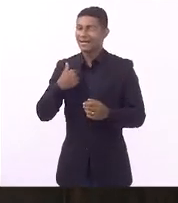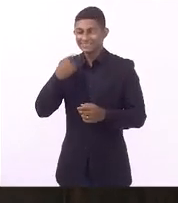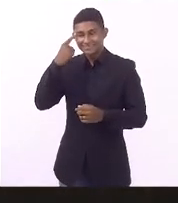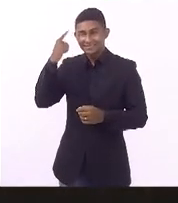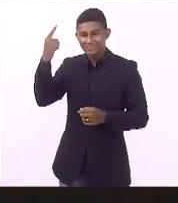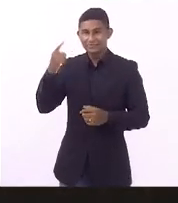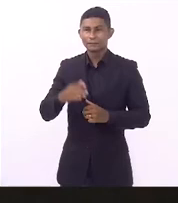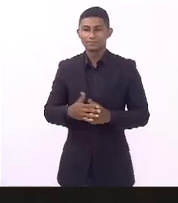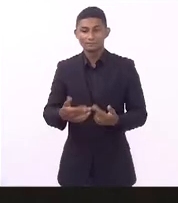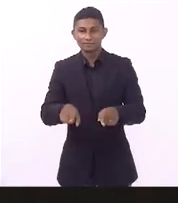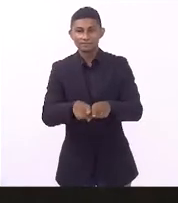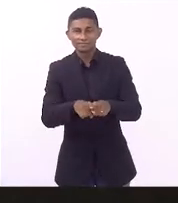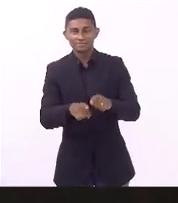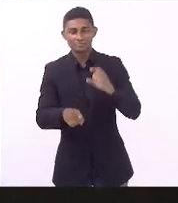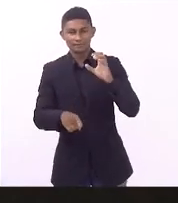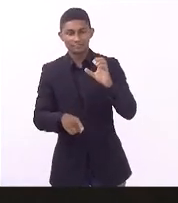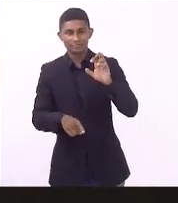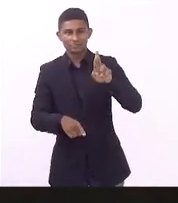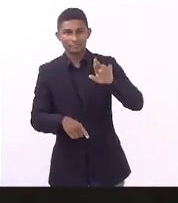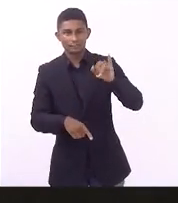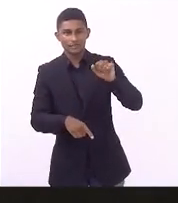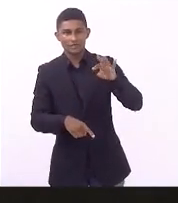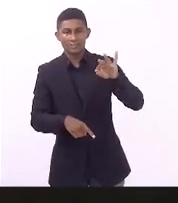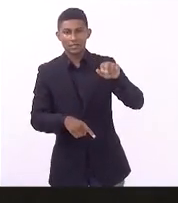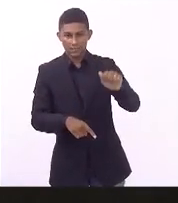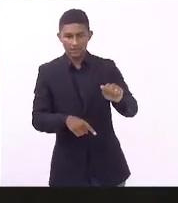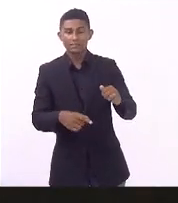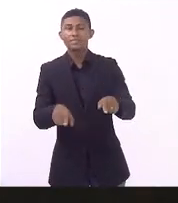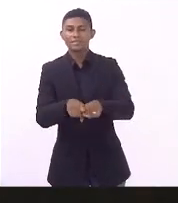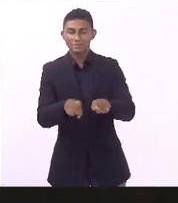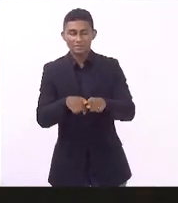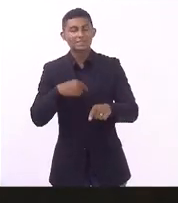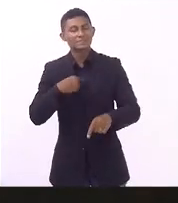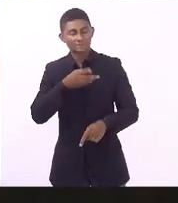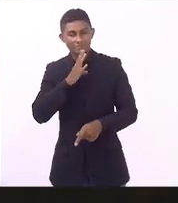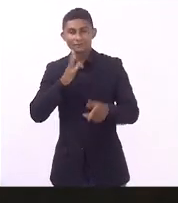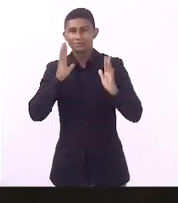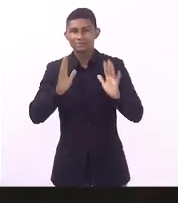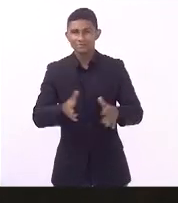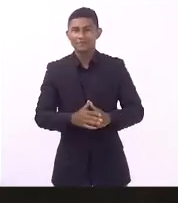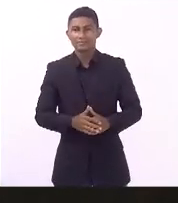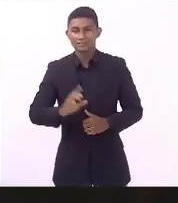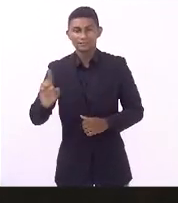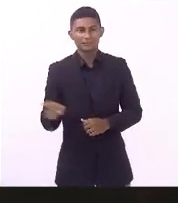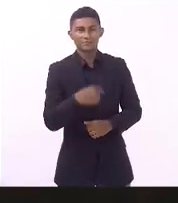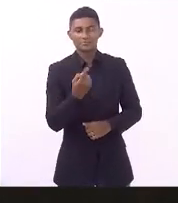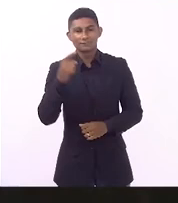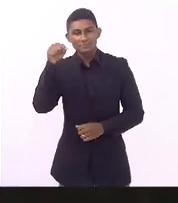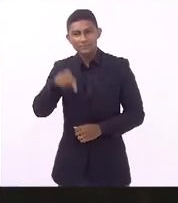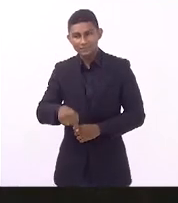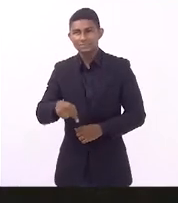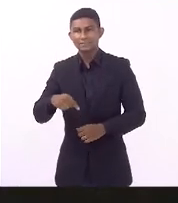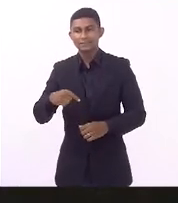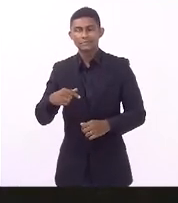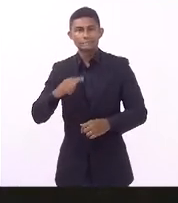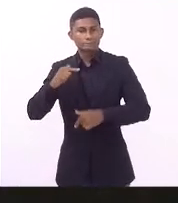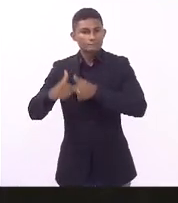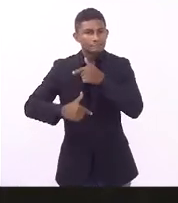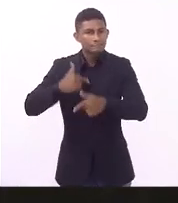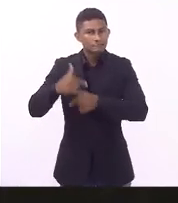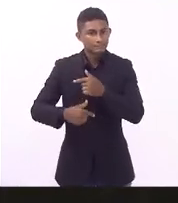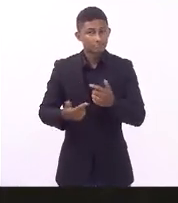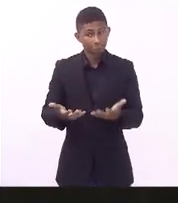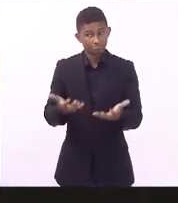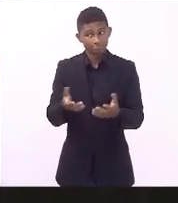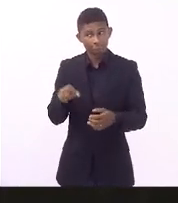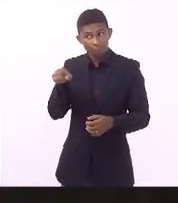A Cristina também eu já conheço, e, bom, e estamos aqui trabalhando, inclusive, para fazer dela a